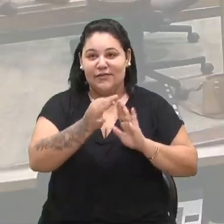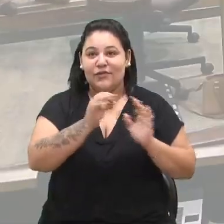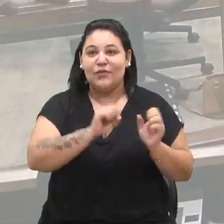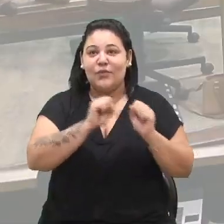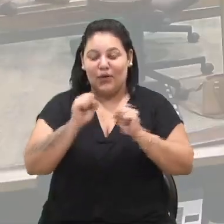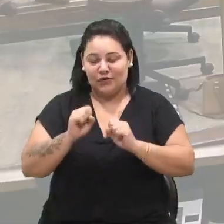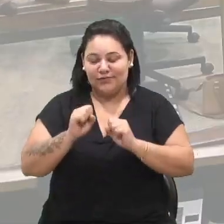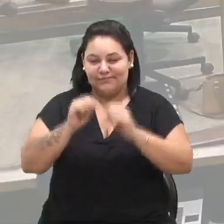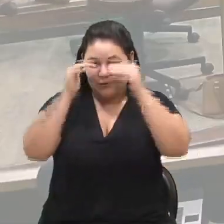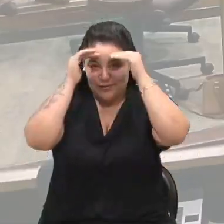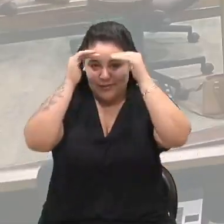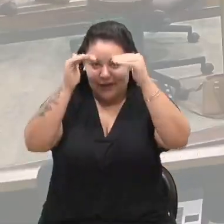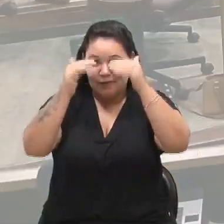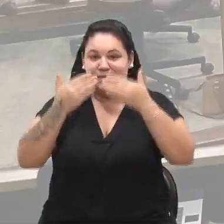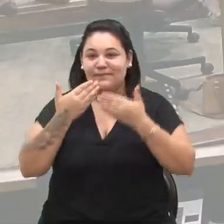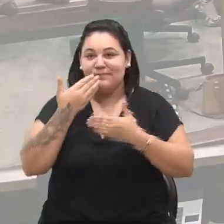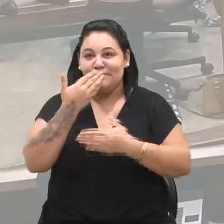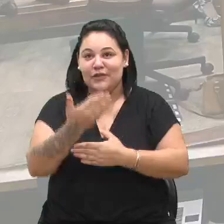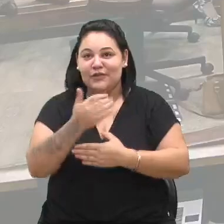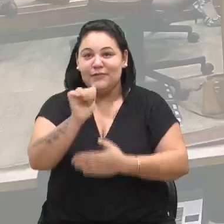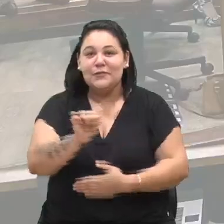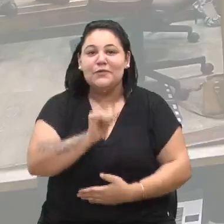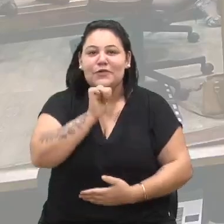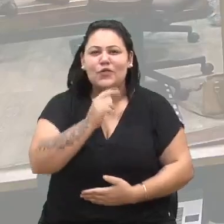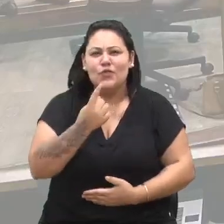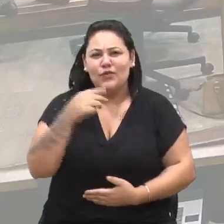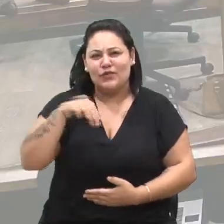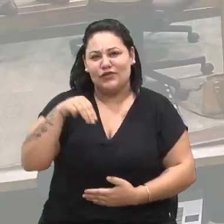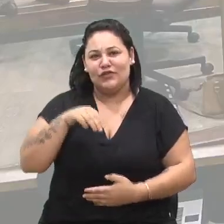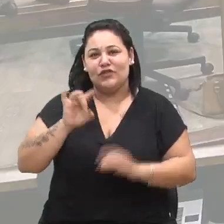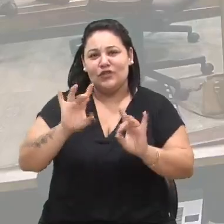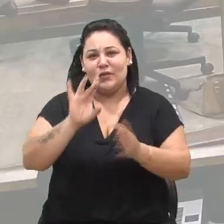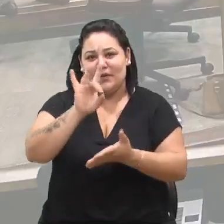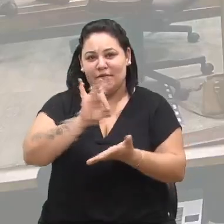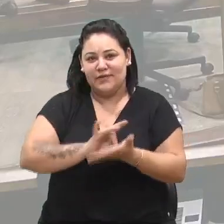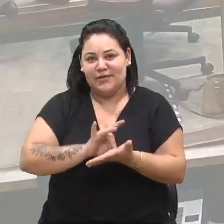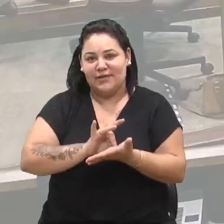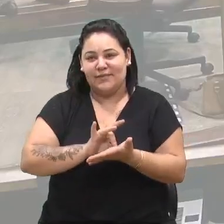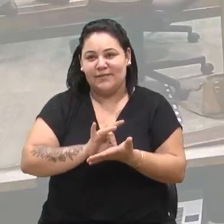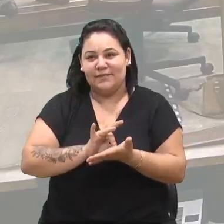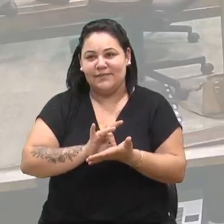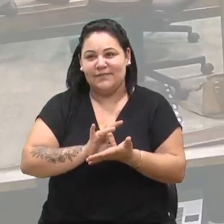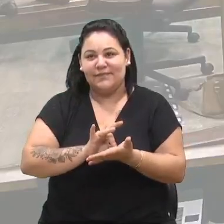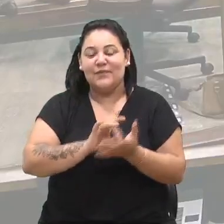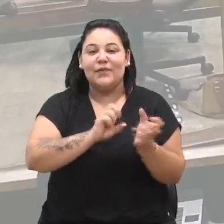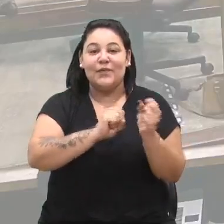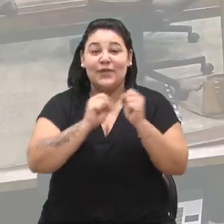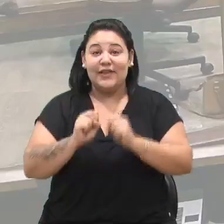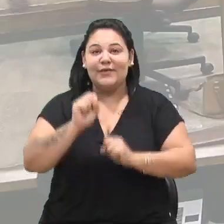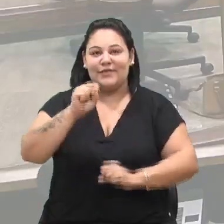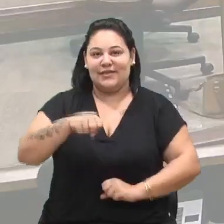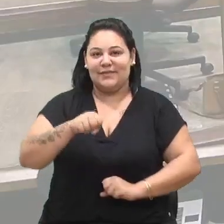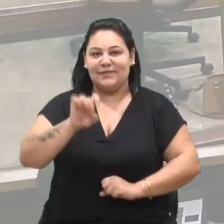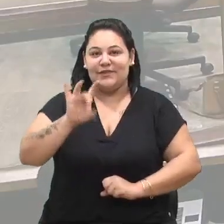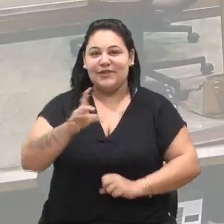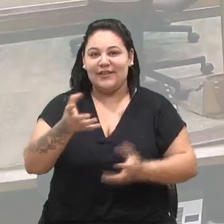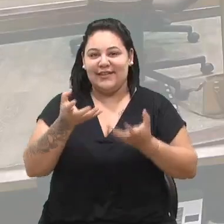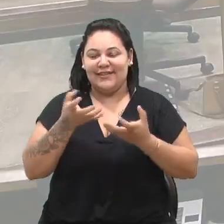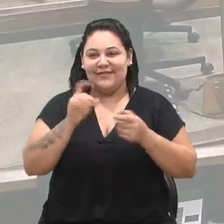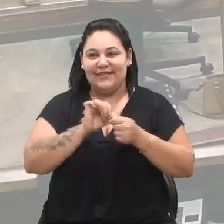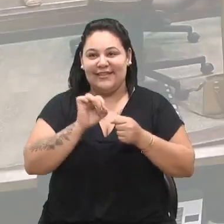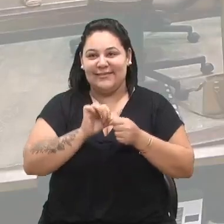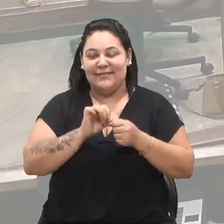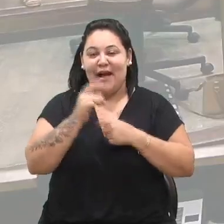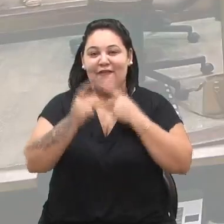todo respeito, pedir para interromper um minutinho só para fazer um registro? Se for possível, é claro. Podemos, sim, podemos. Eu só queria fazer uma referência também e